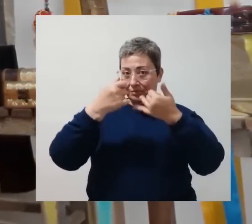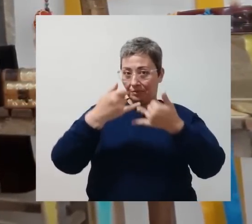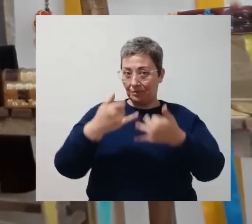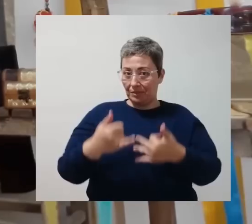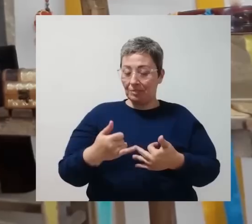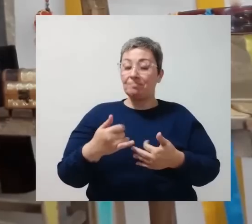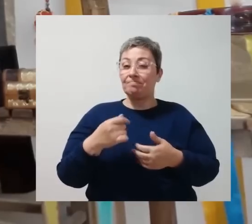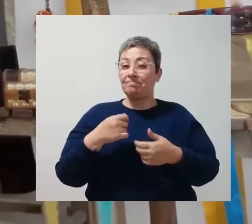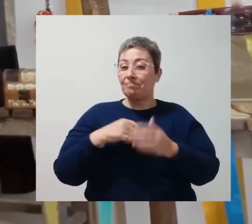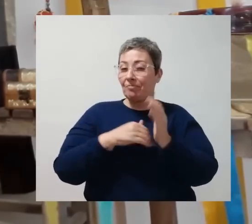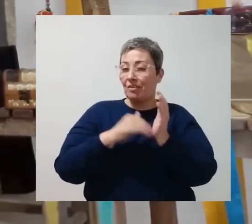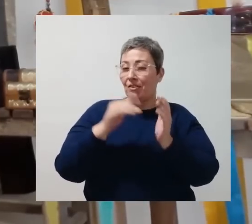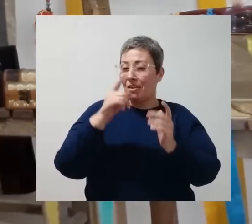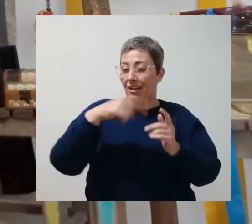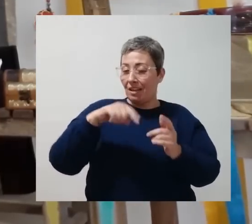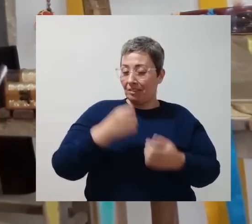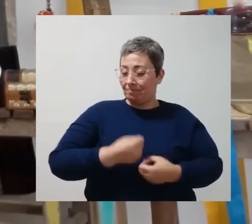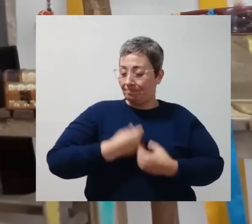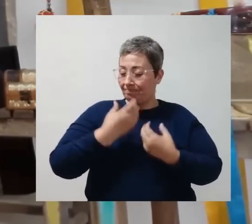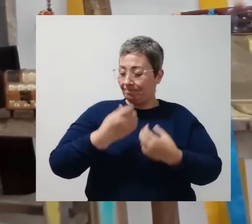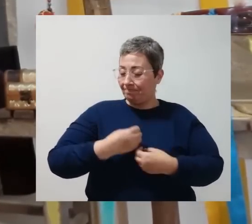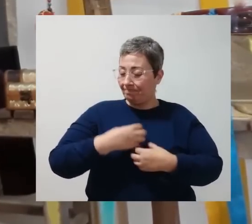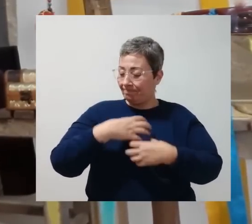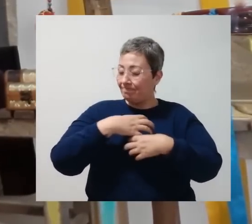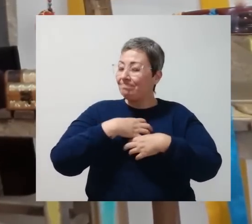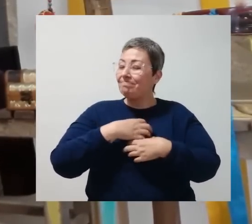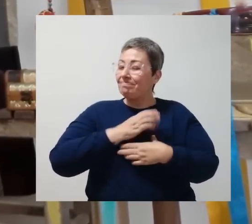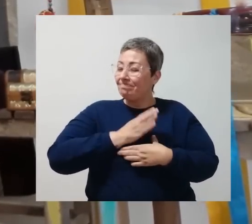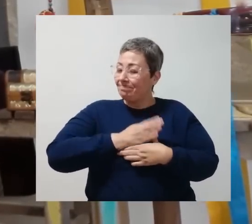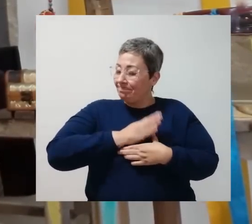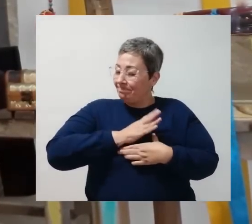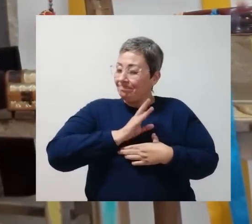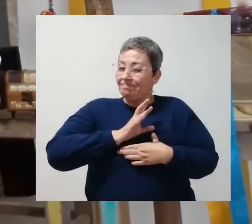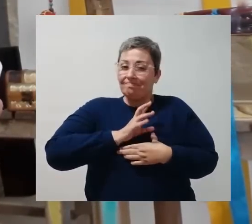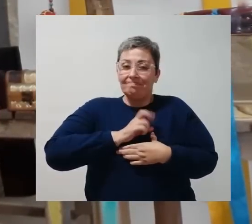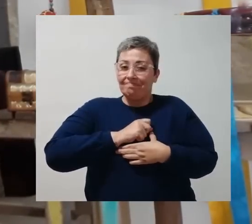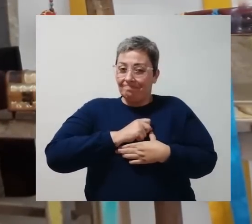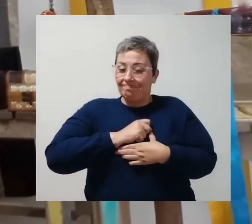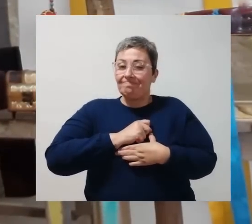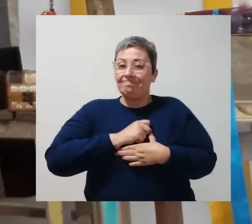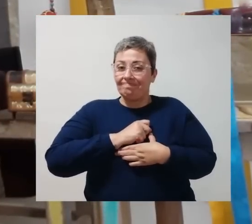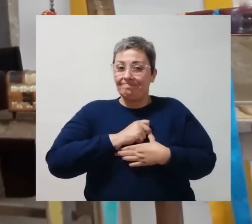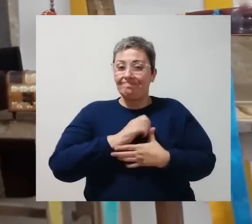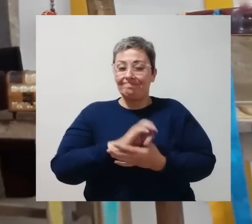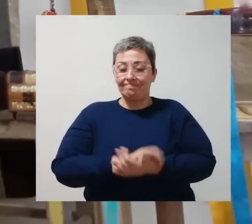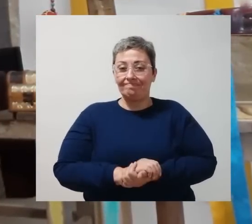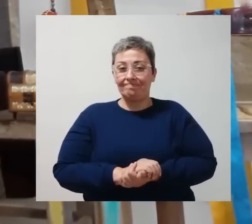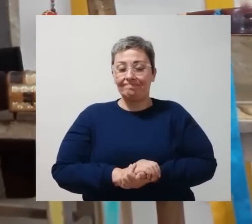para vocês que esse poema habita o meu coração.